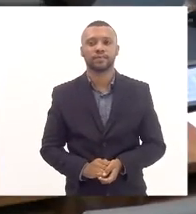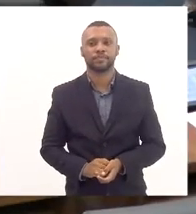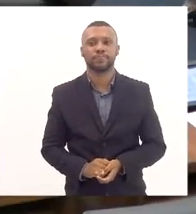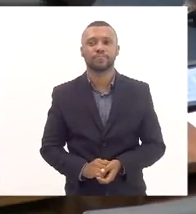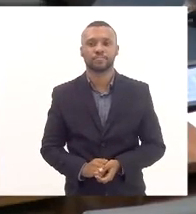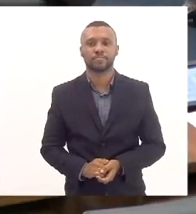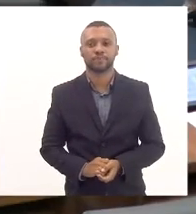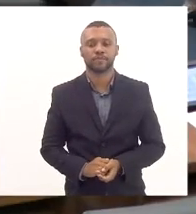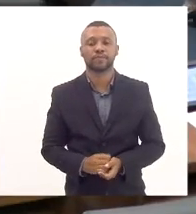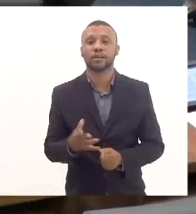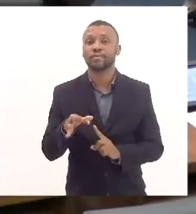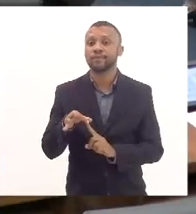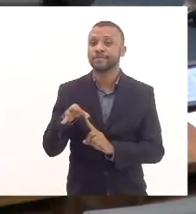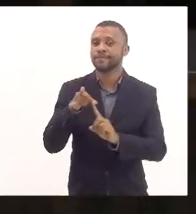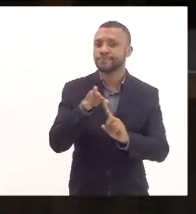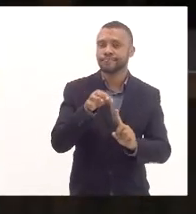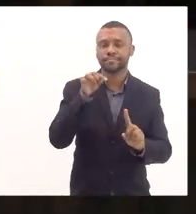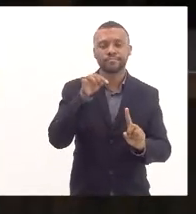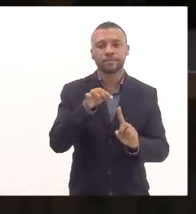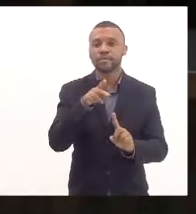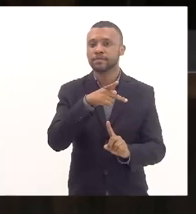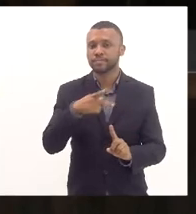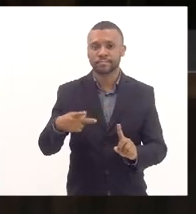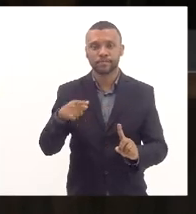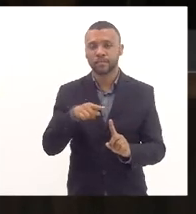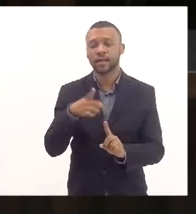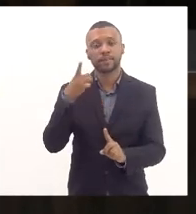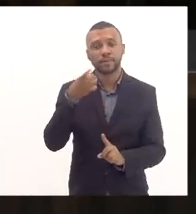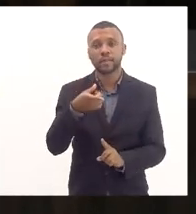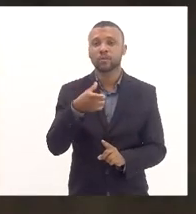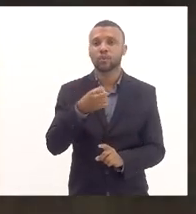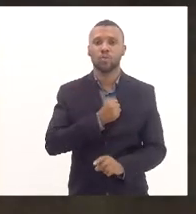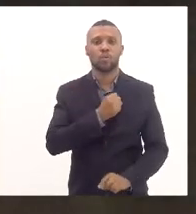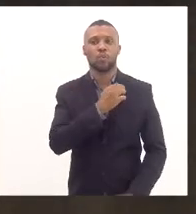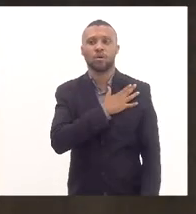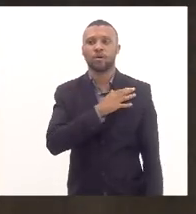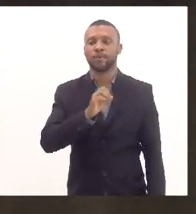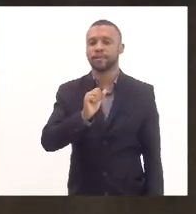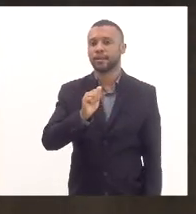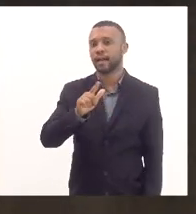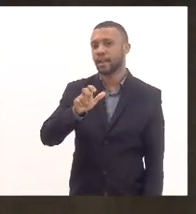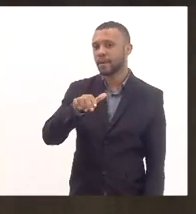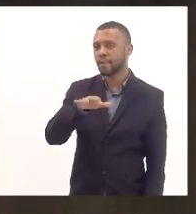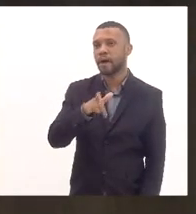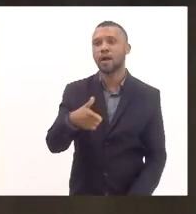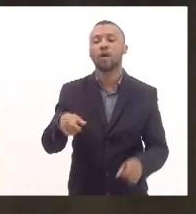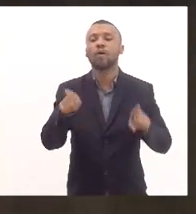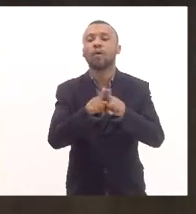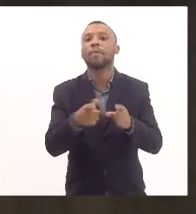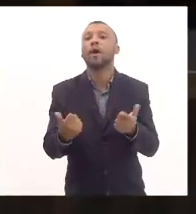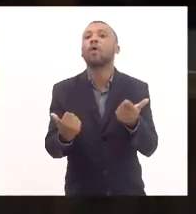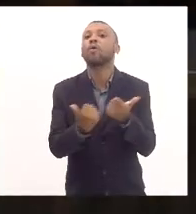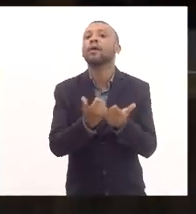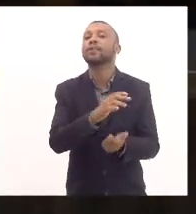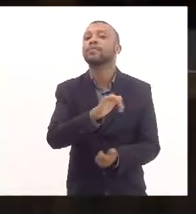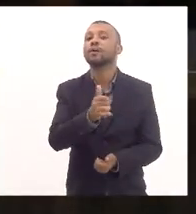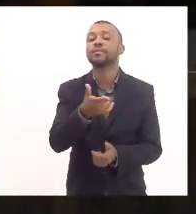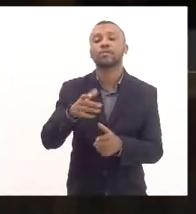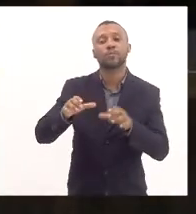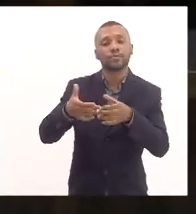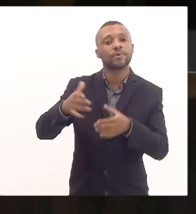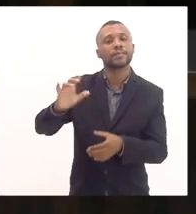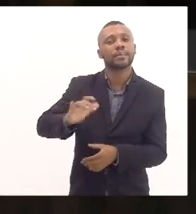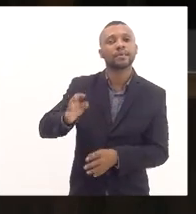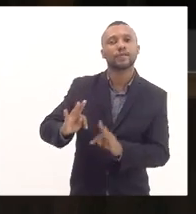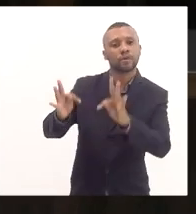o designação do presidente Deputado Coronel Salema acompanhando para gerações TJ pela tecnologia